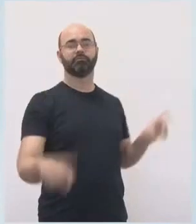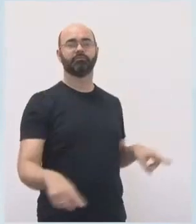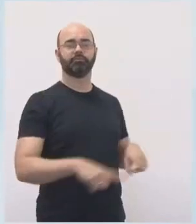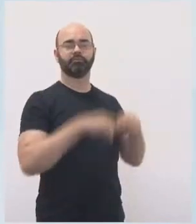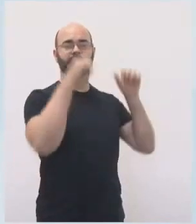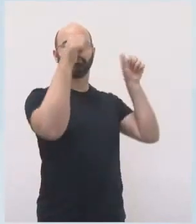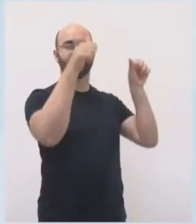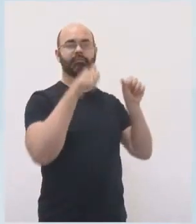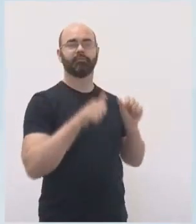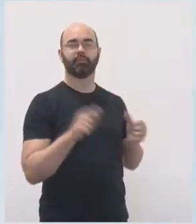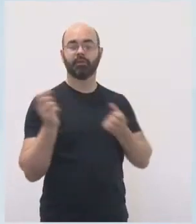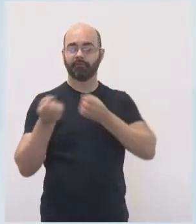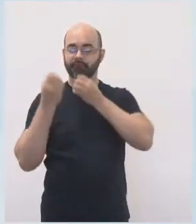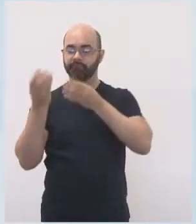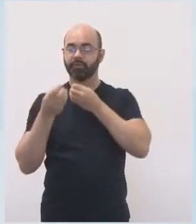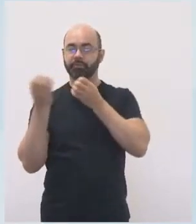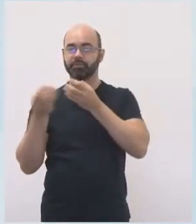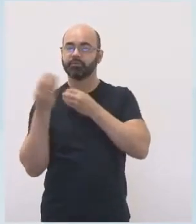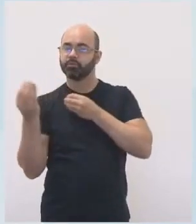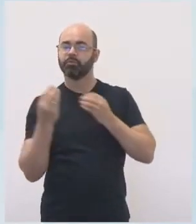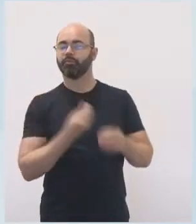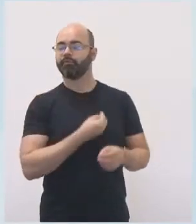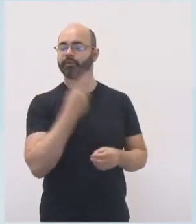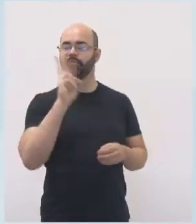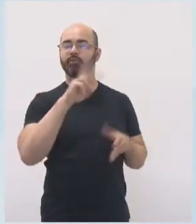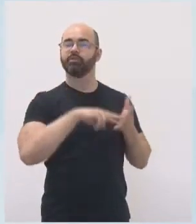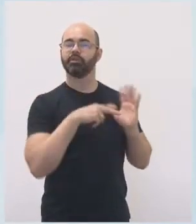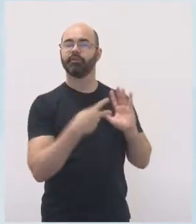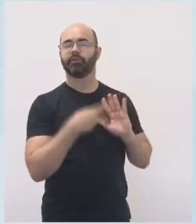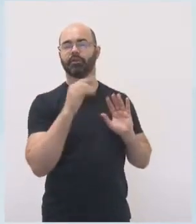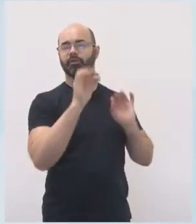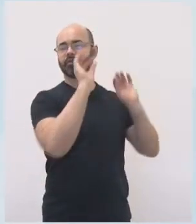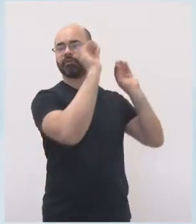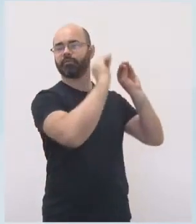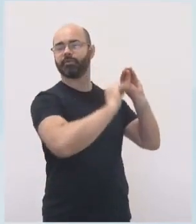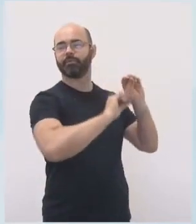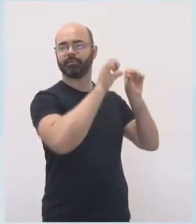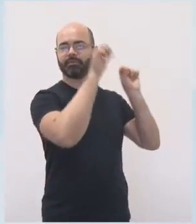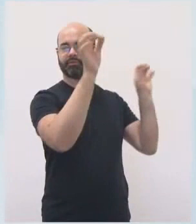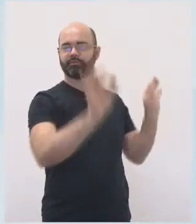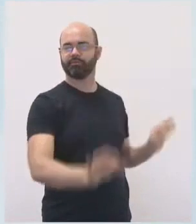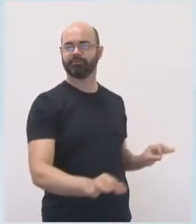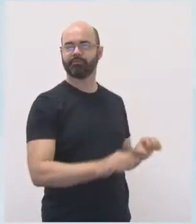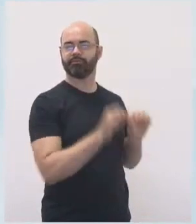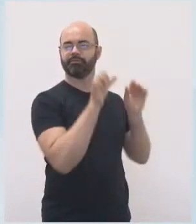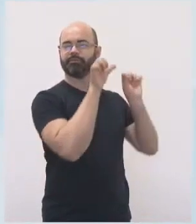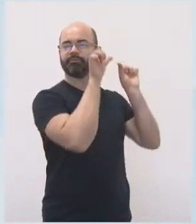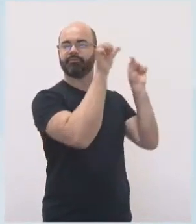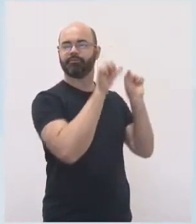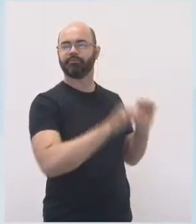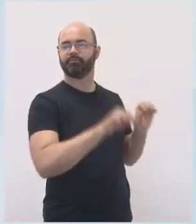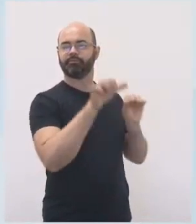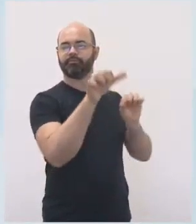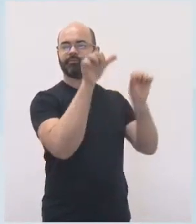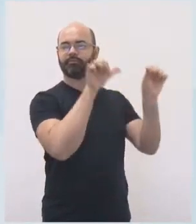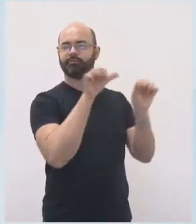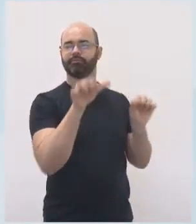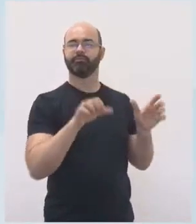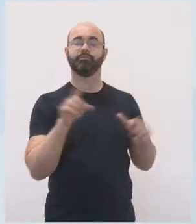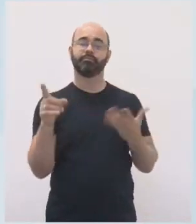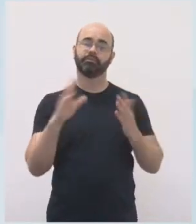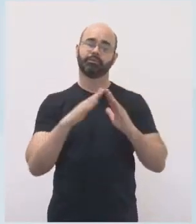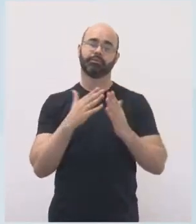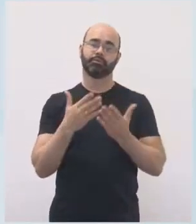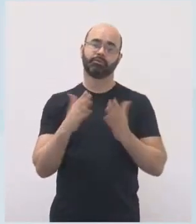essas perspectivas sobre o que é valorizar a vida de todos e cada um. Então, o professor está junto nessa daí, tá? É a vida